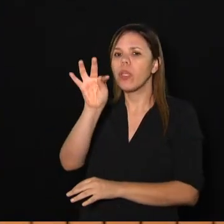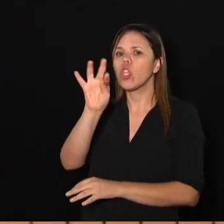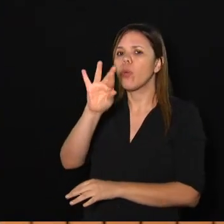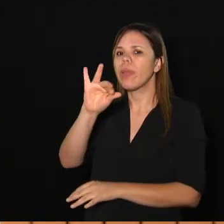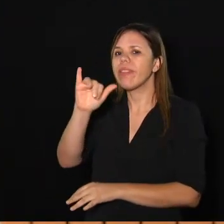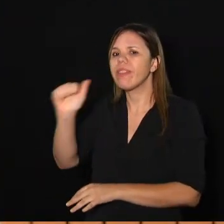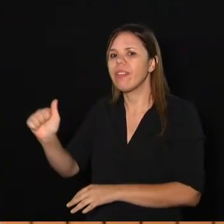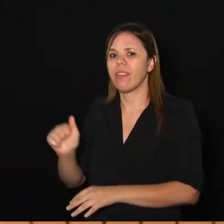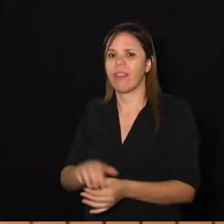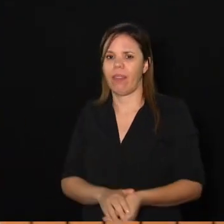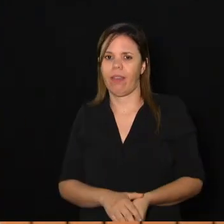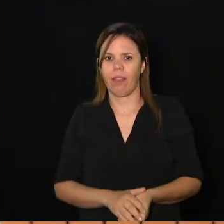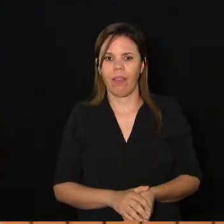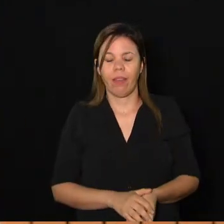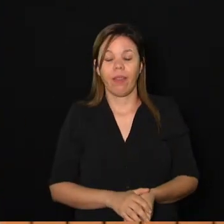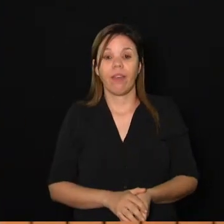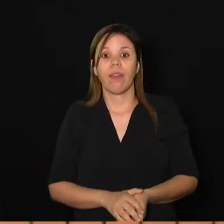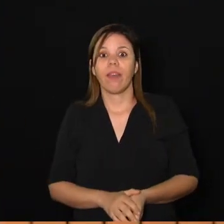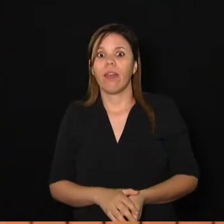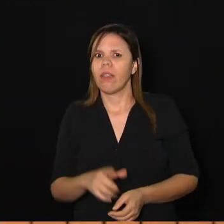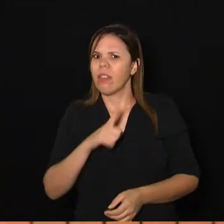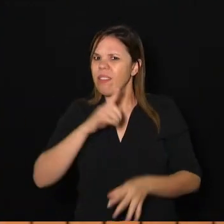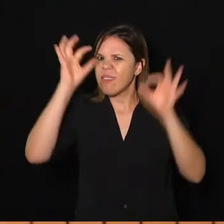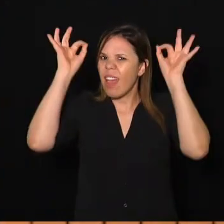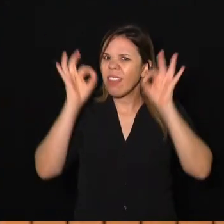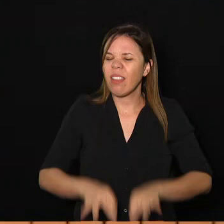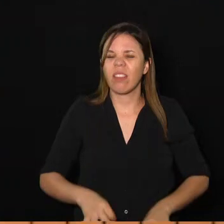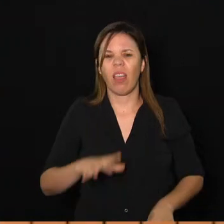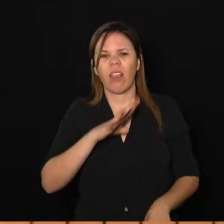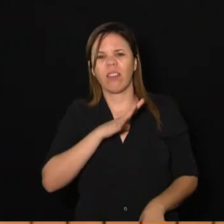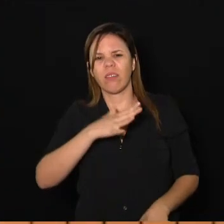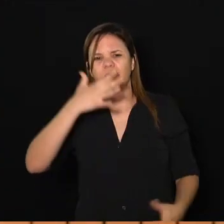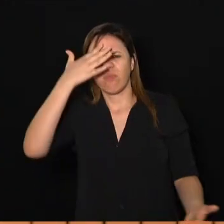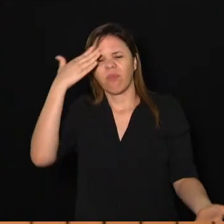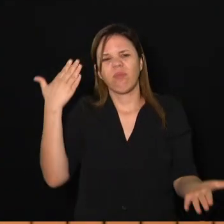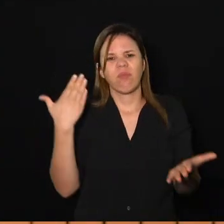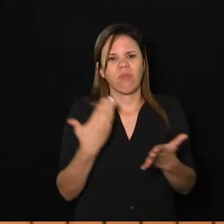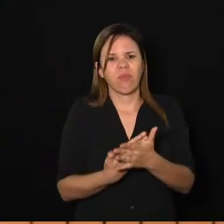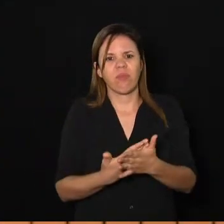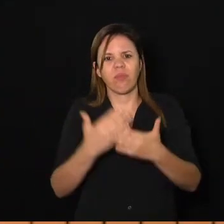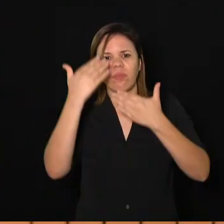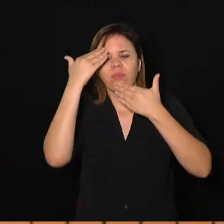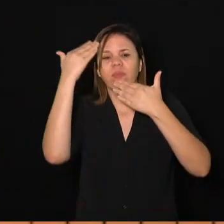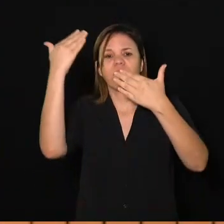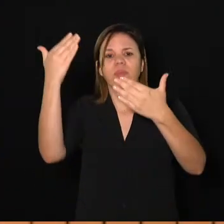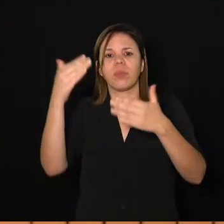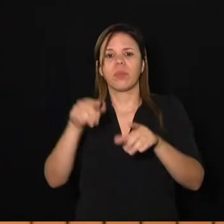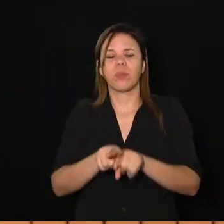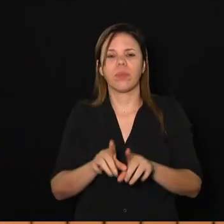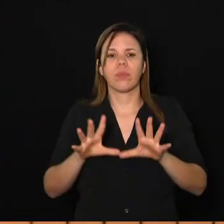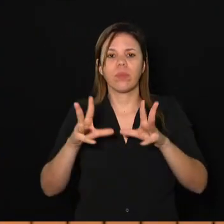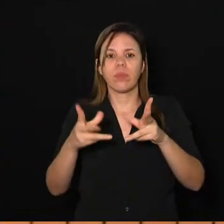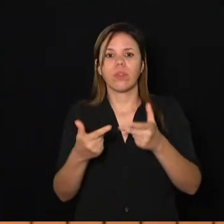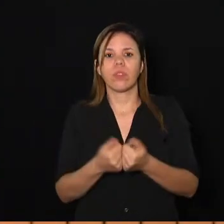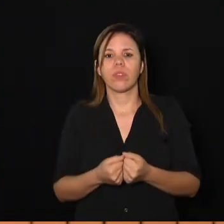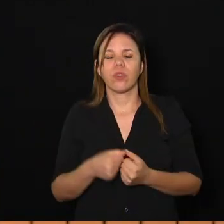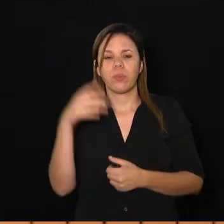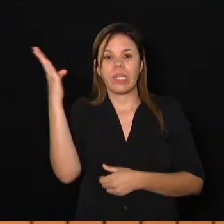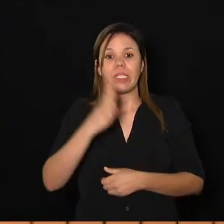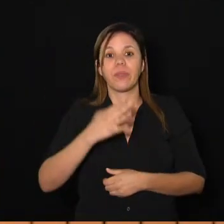de que ele tem a admiração e a gratidão de todos os profissionais óticos e optometristas do Brasil